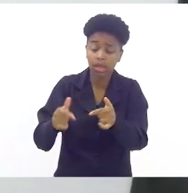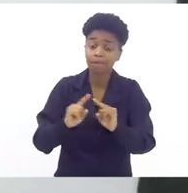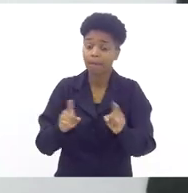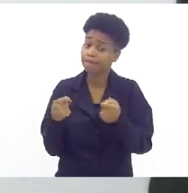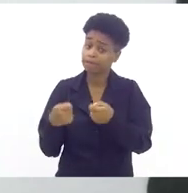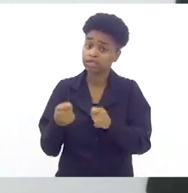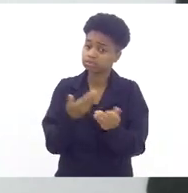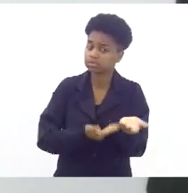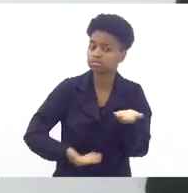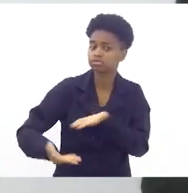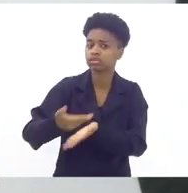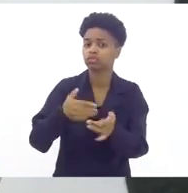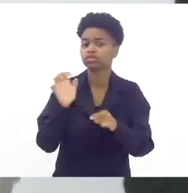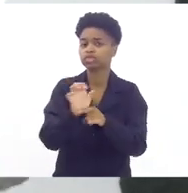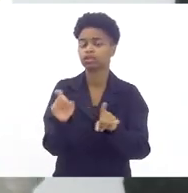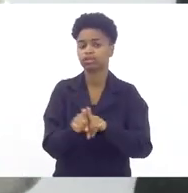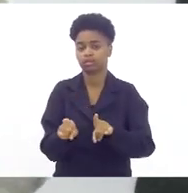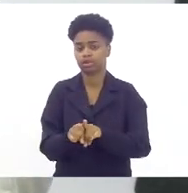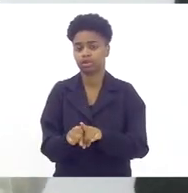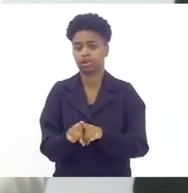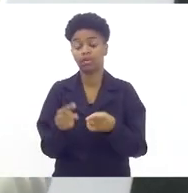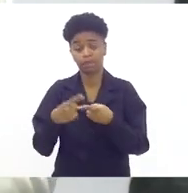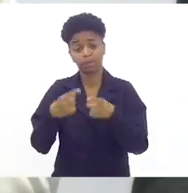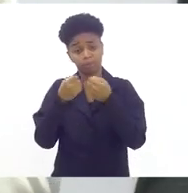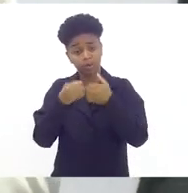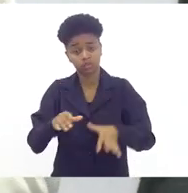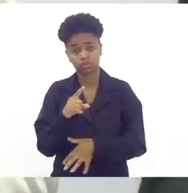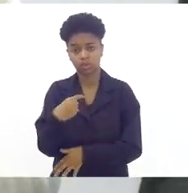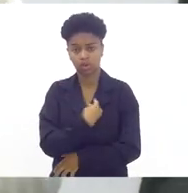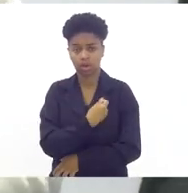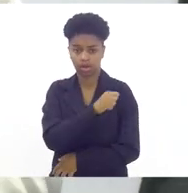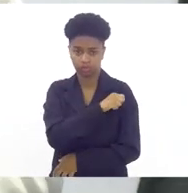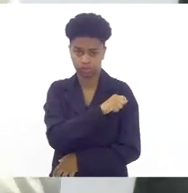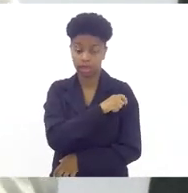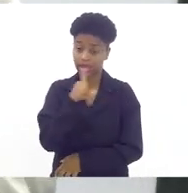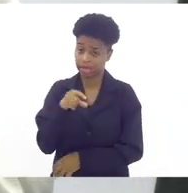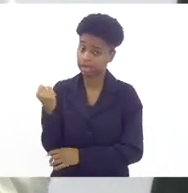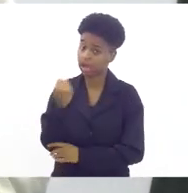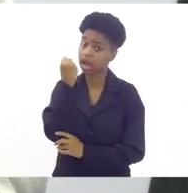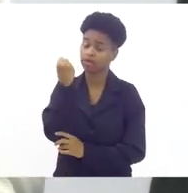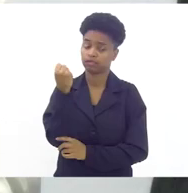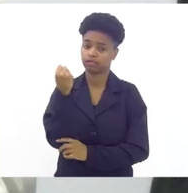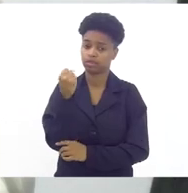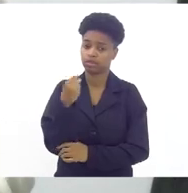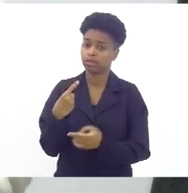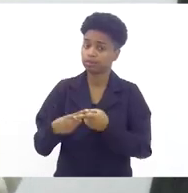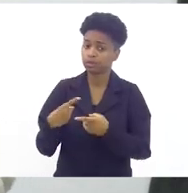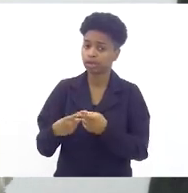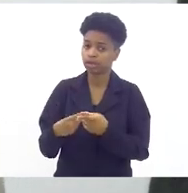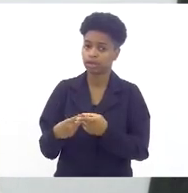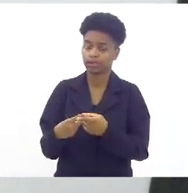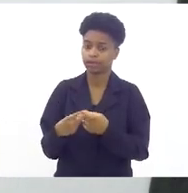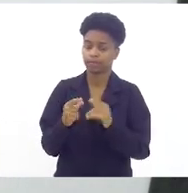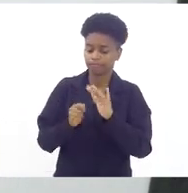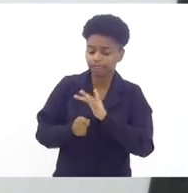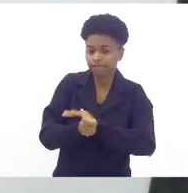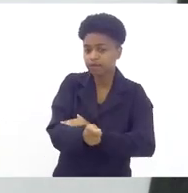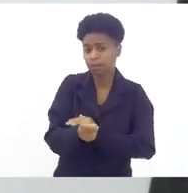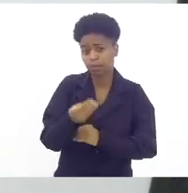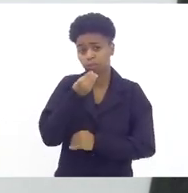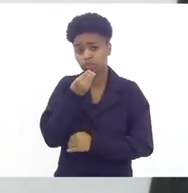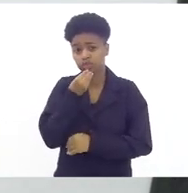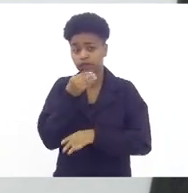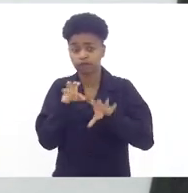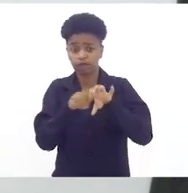ser uma cobrança que envolva o conjunto do Estado está prejudicando os nossos alunos é muito grave tá fazendo com que um investimento que poderia formar